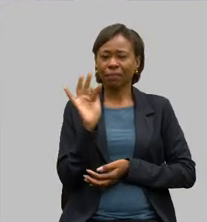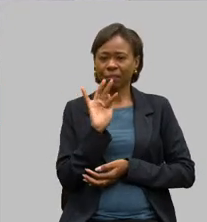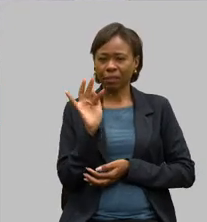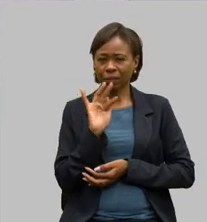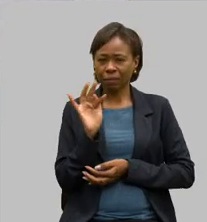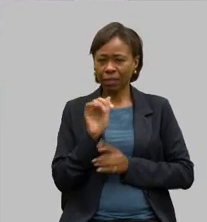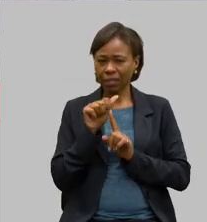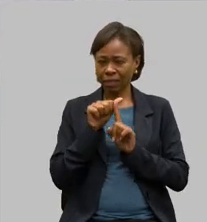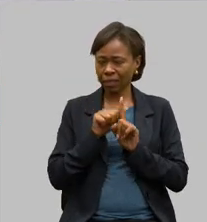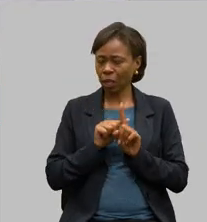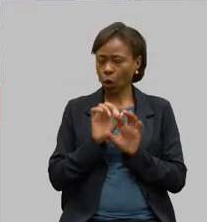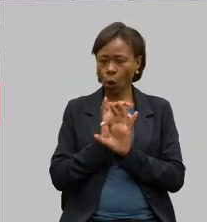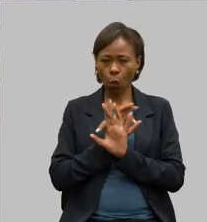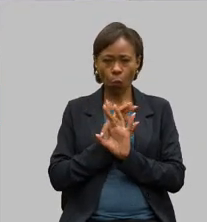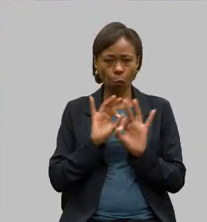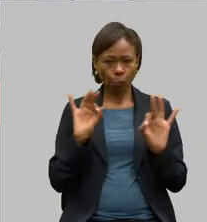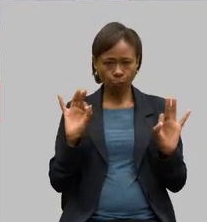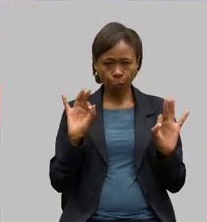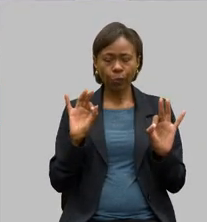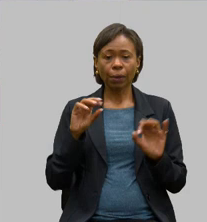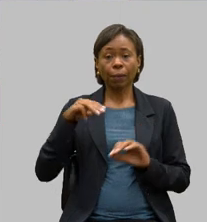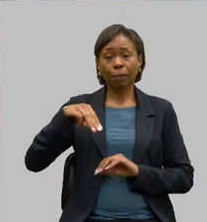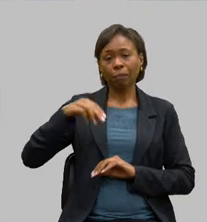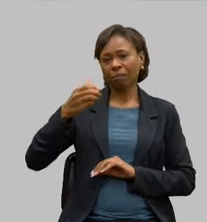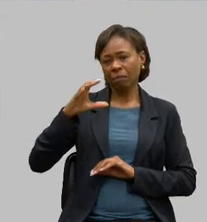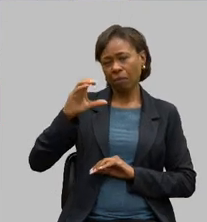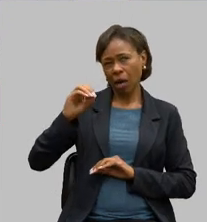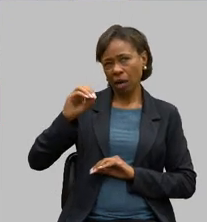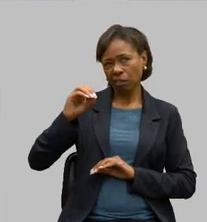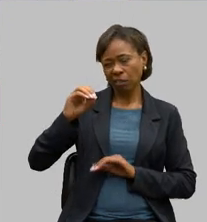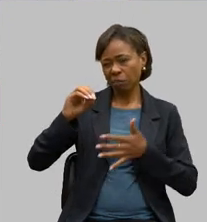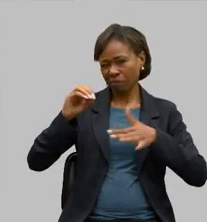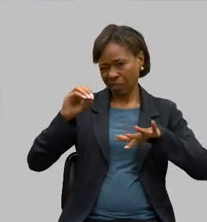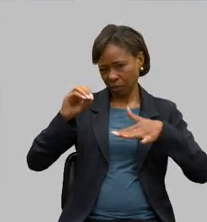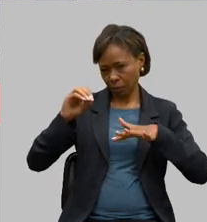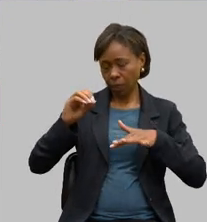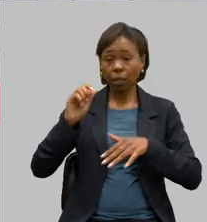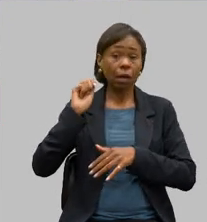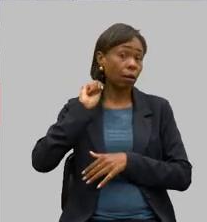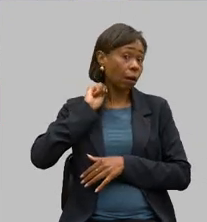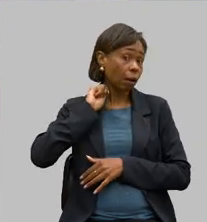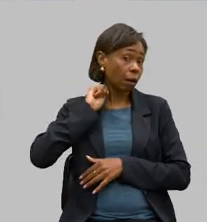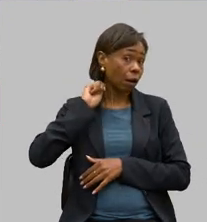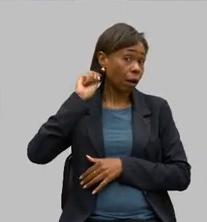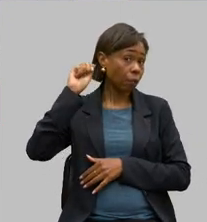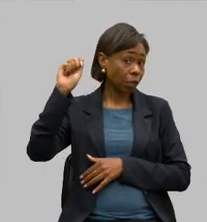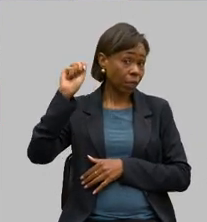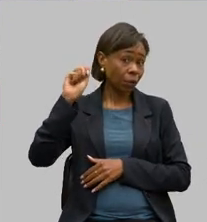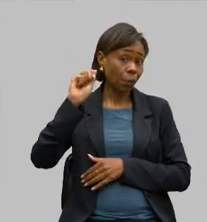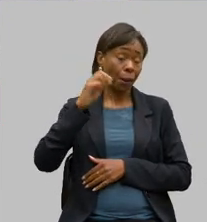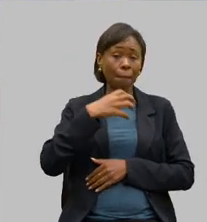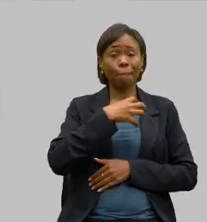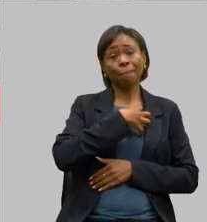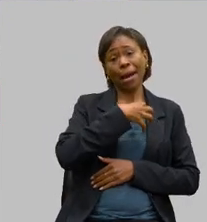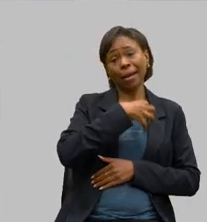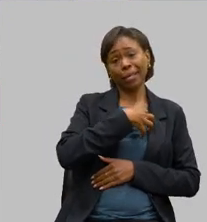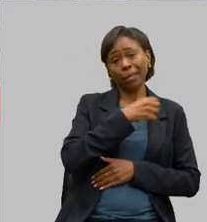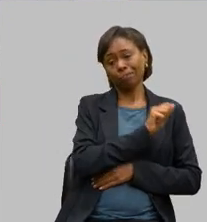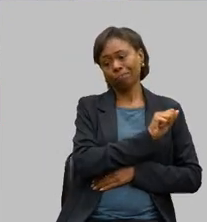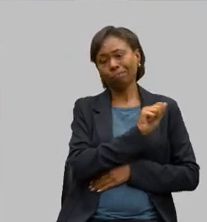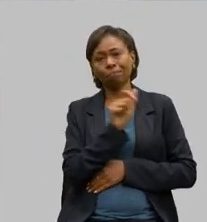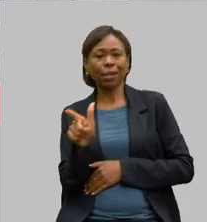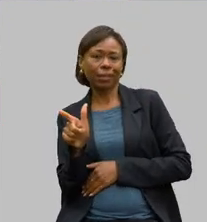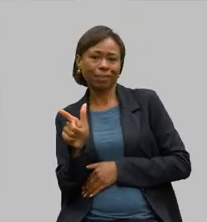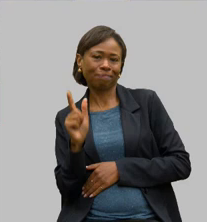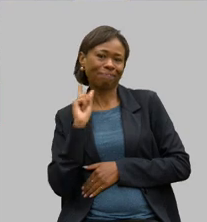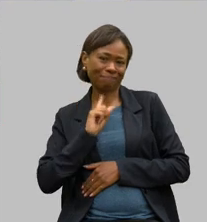maravilhoso tivemos um março mais ou menos e em abriu a Bahia passou na frente de Minas Gerais depois